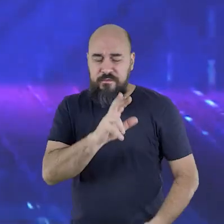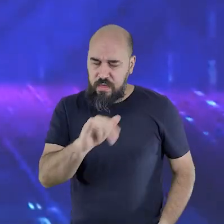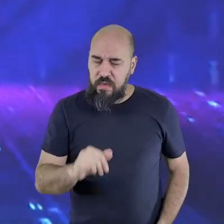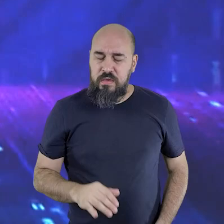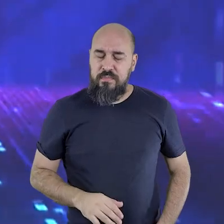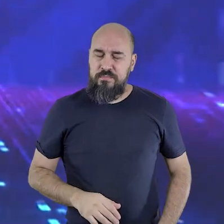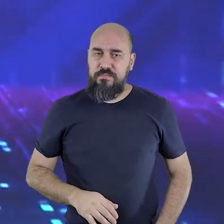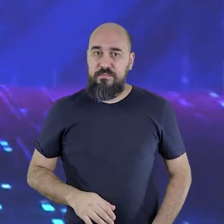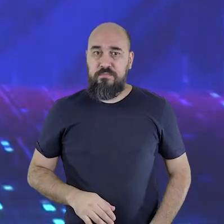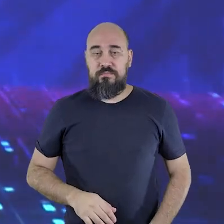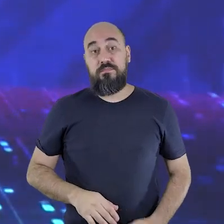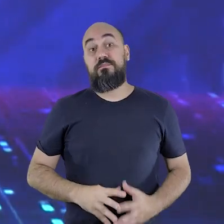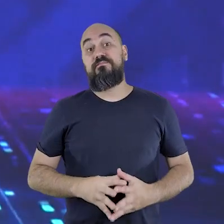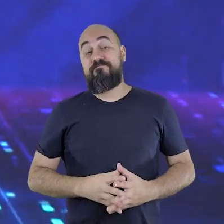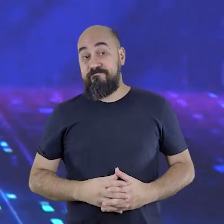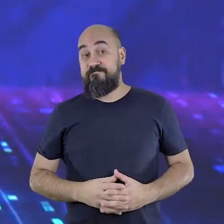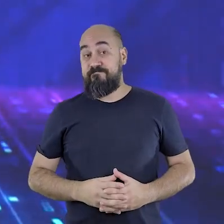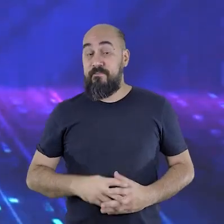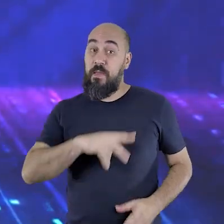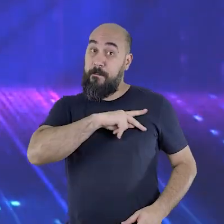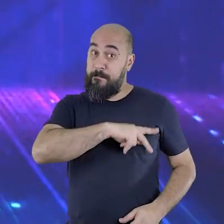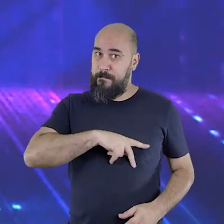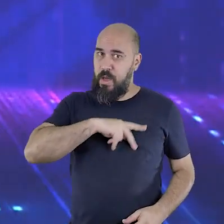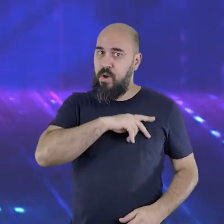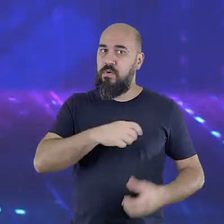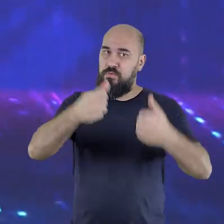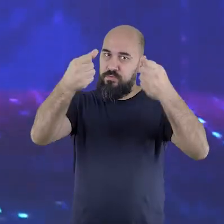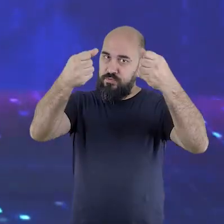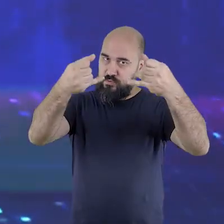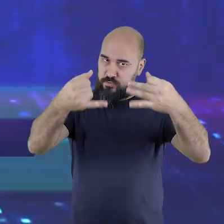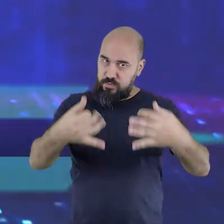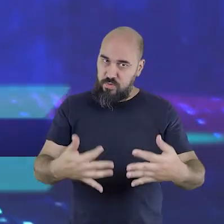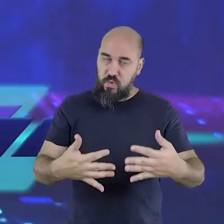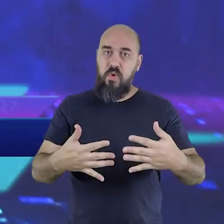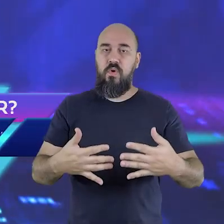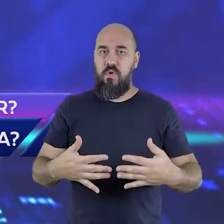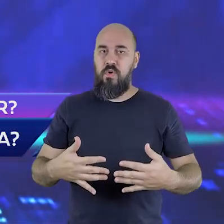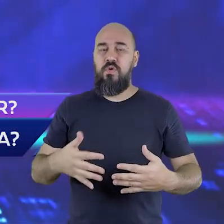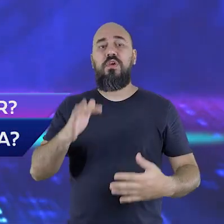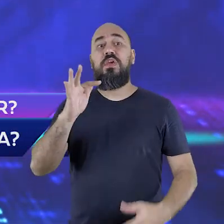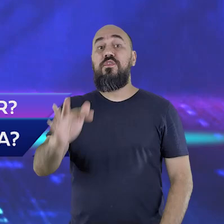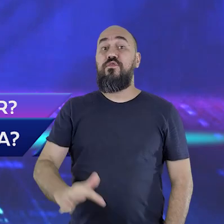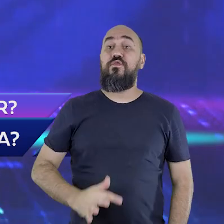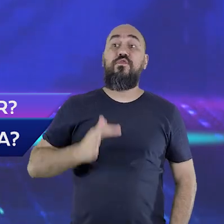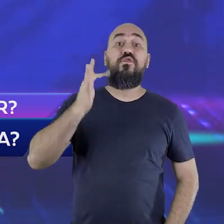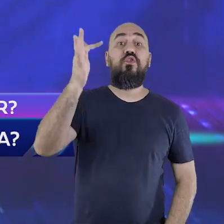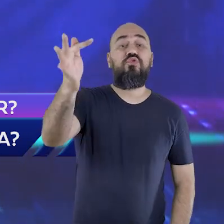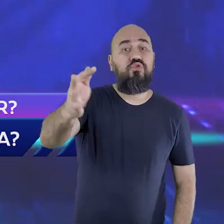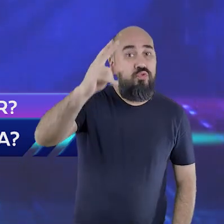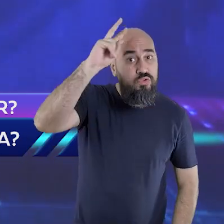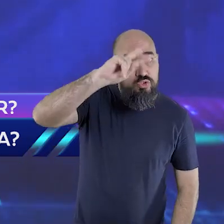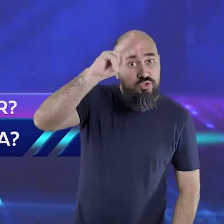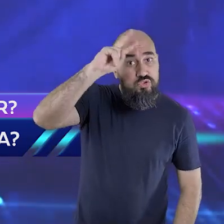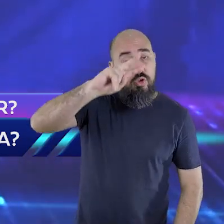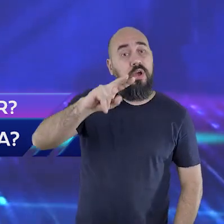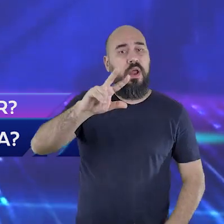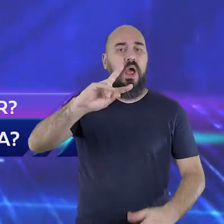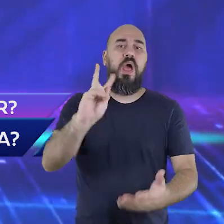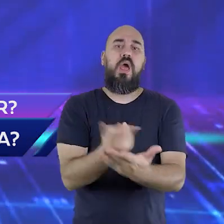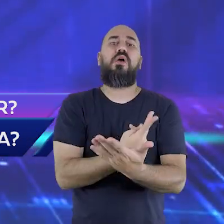Paulo estava profetizando sobre transtornos que ocorreriam na história da igreja